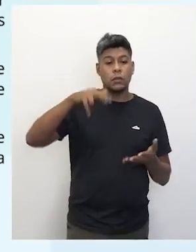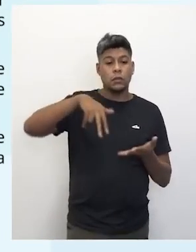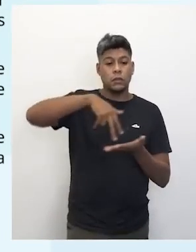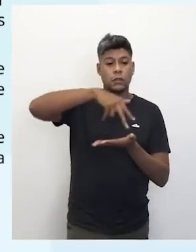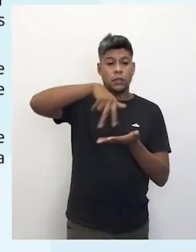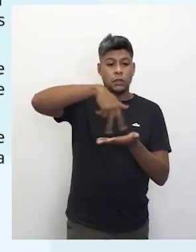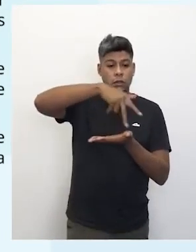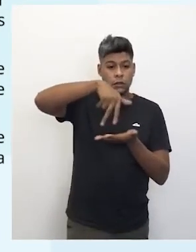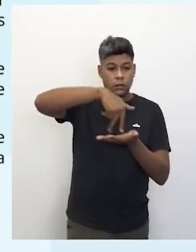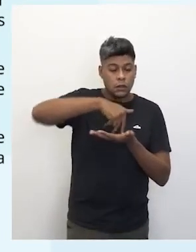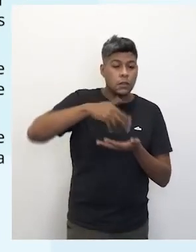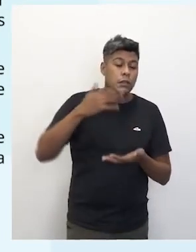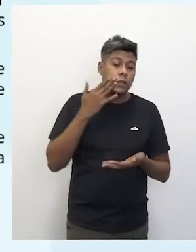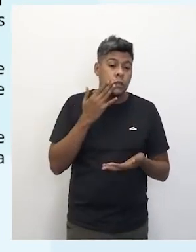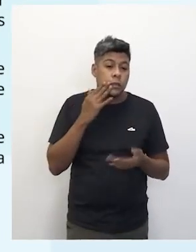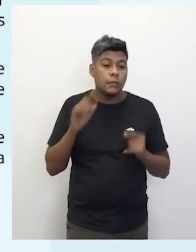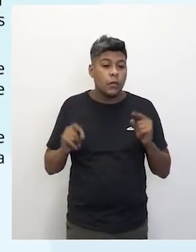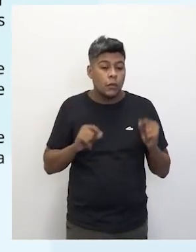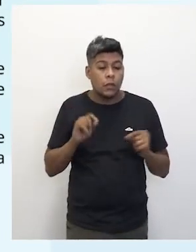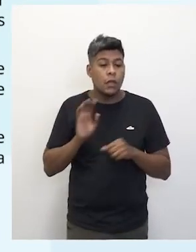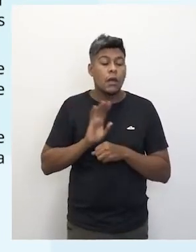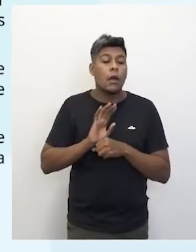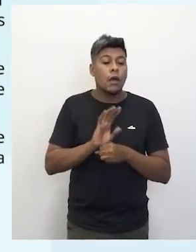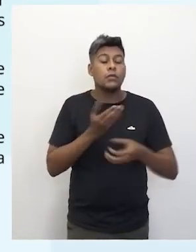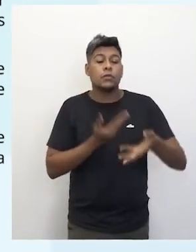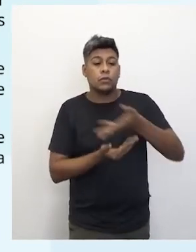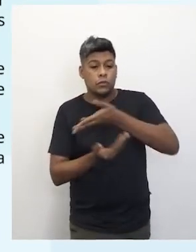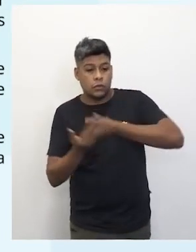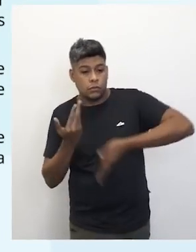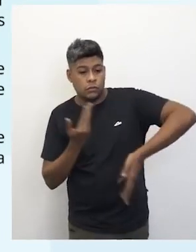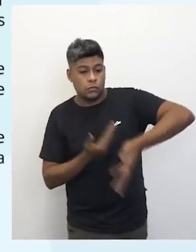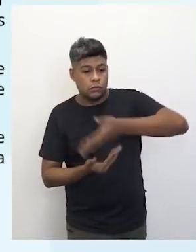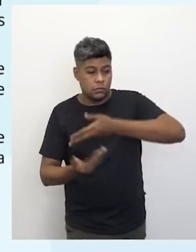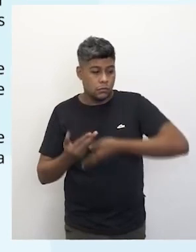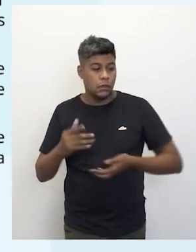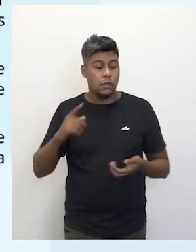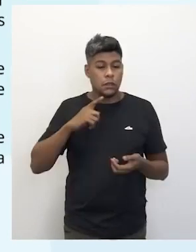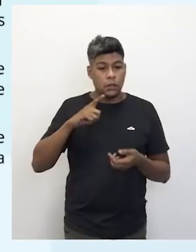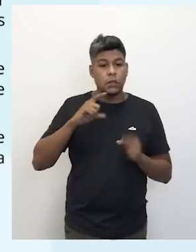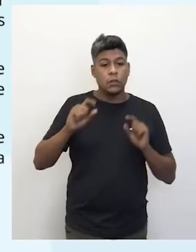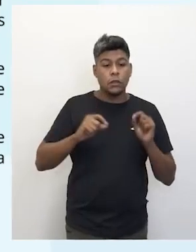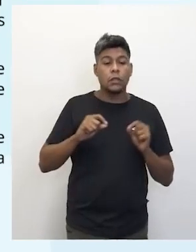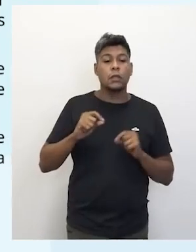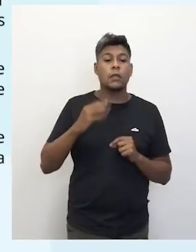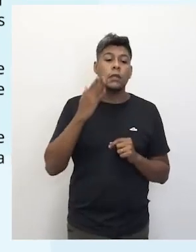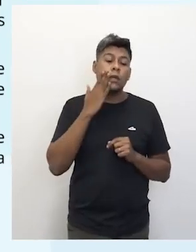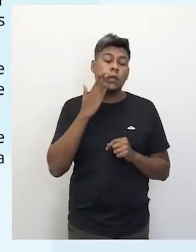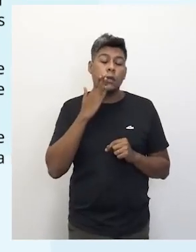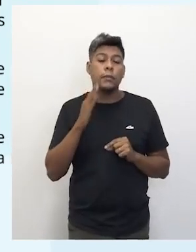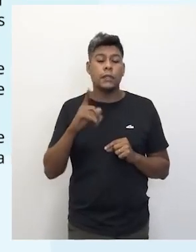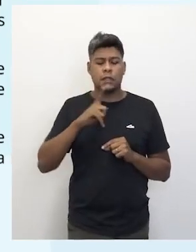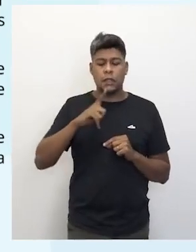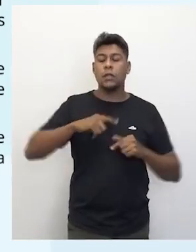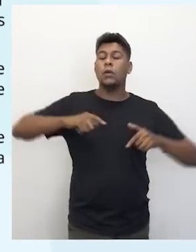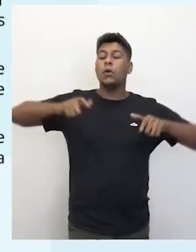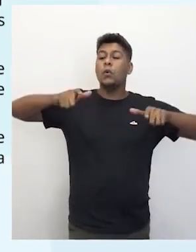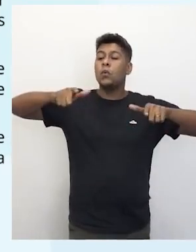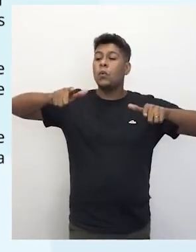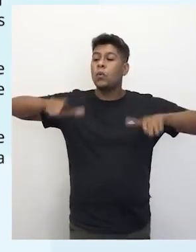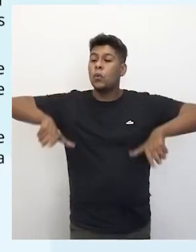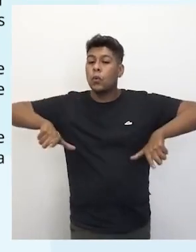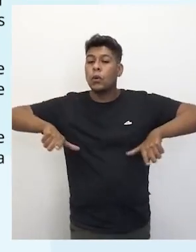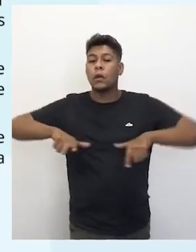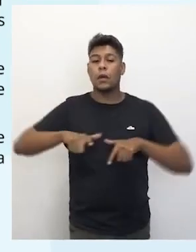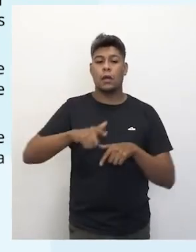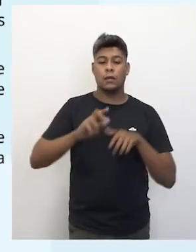alguns espaços expositivos que ajudam você nessa questão. Então, às vezes você tem lá um salão, né,